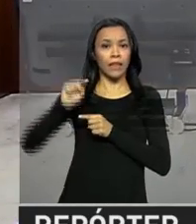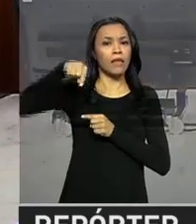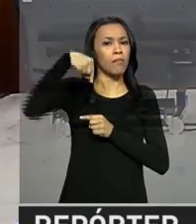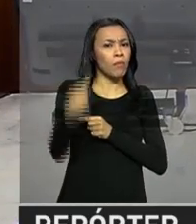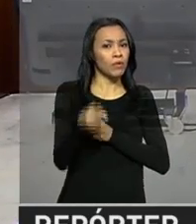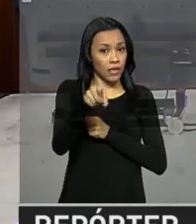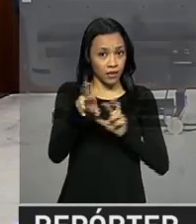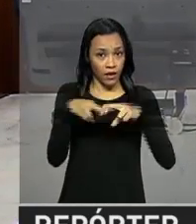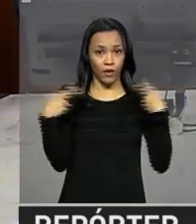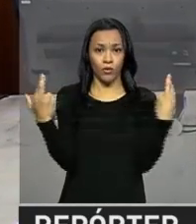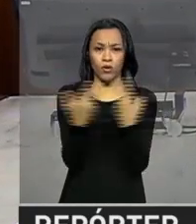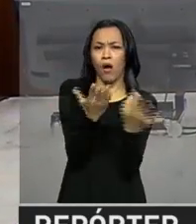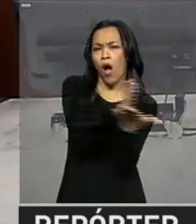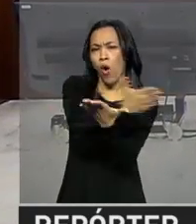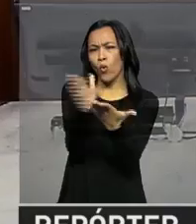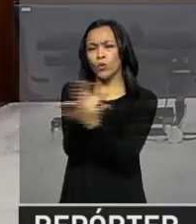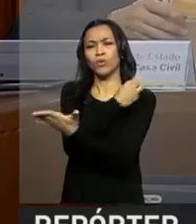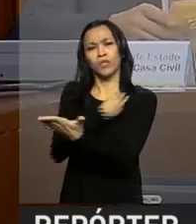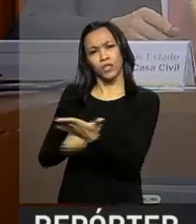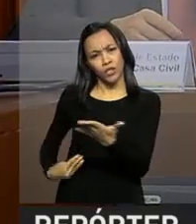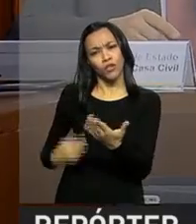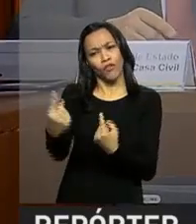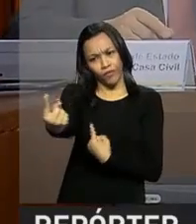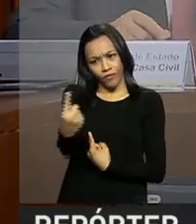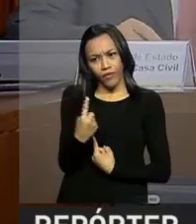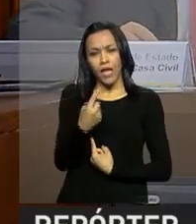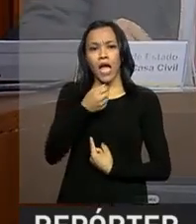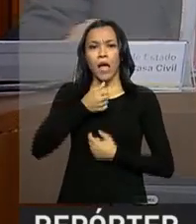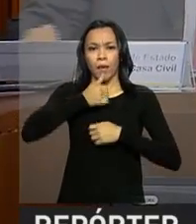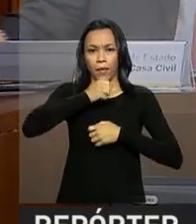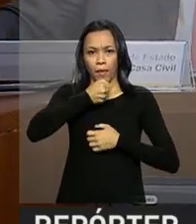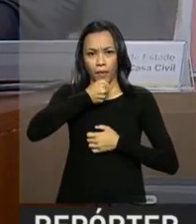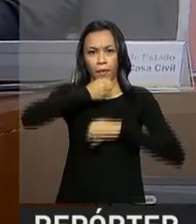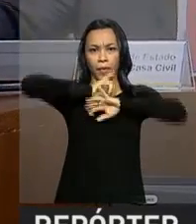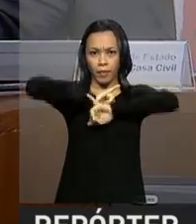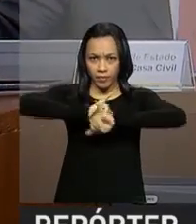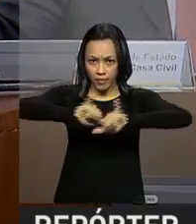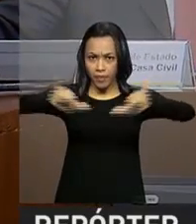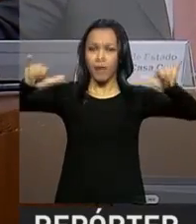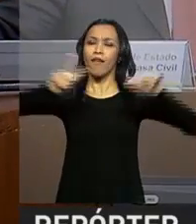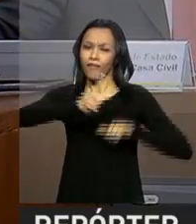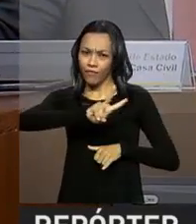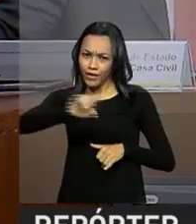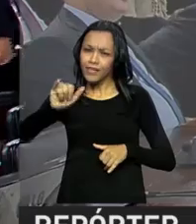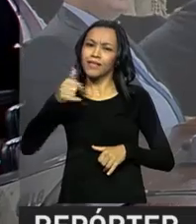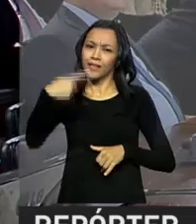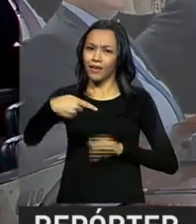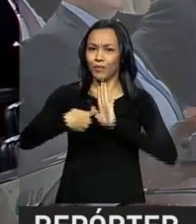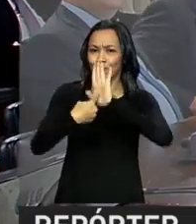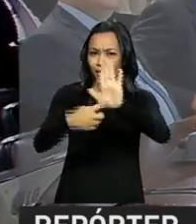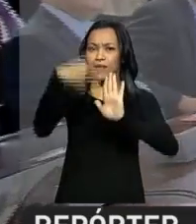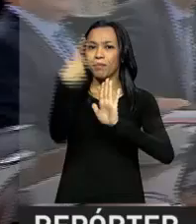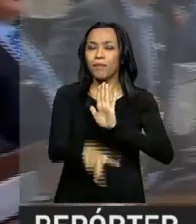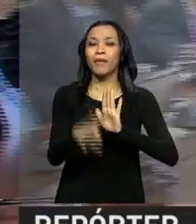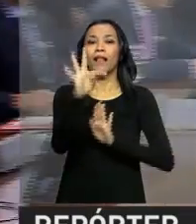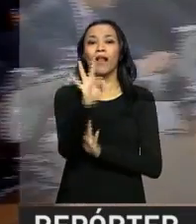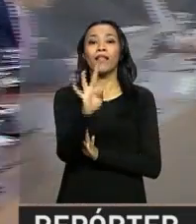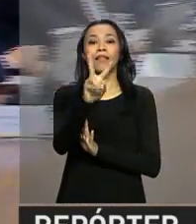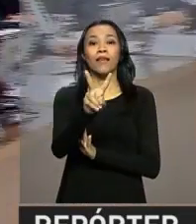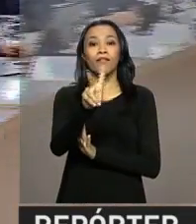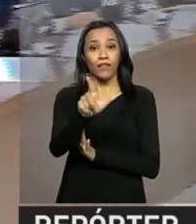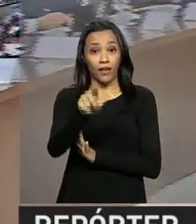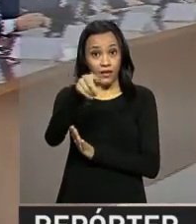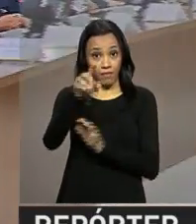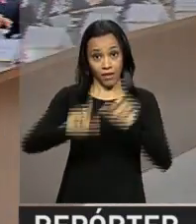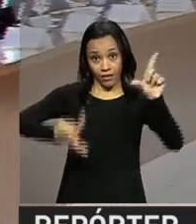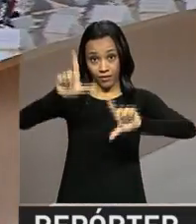alguns ministros vão conversar com a imprensa. E essa entrevista coletiva vai ser transmitida ao vivo pela TV NBR. Hoje, também